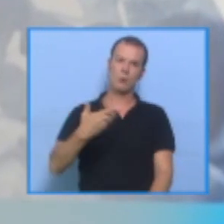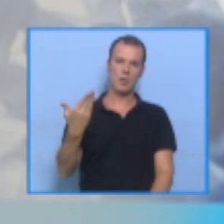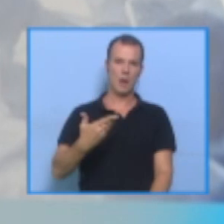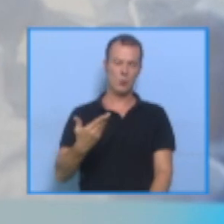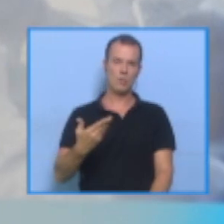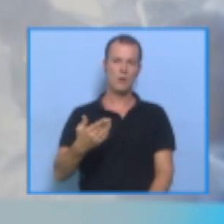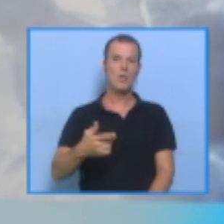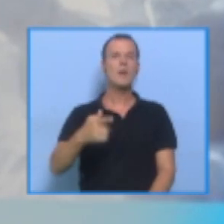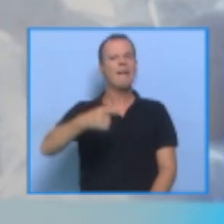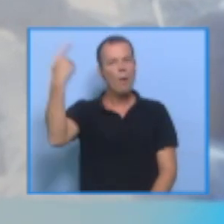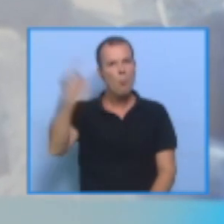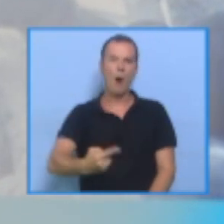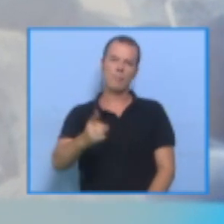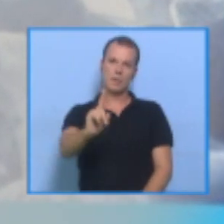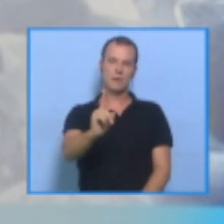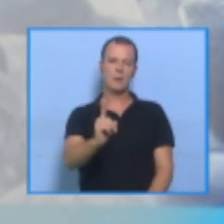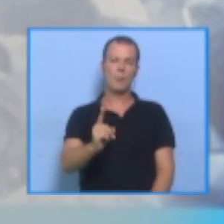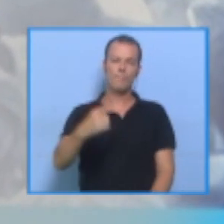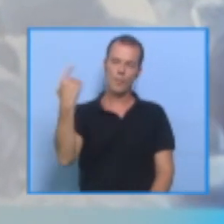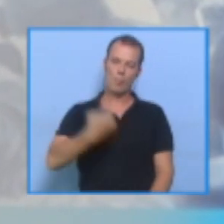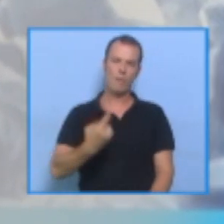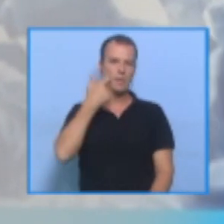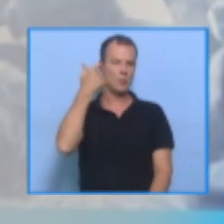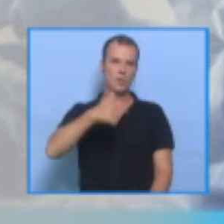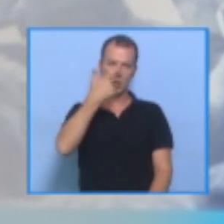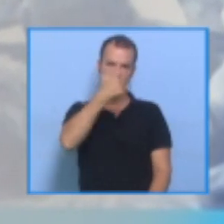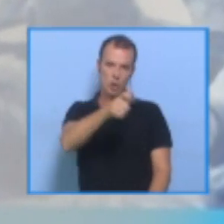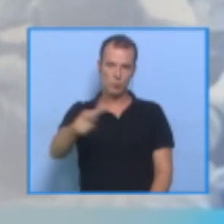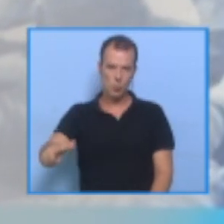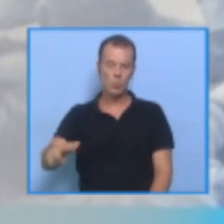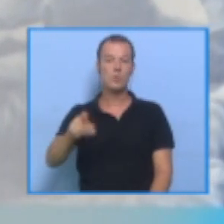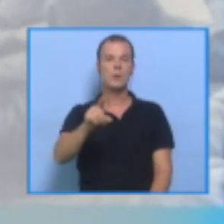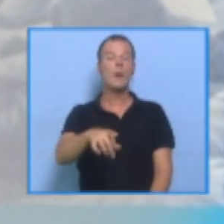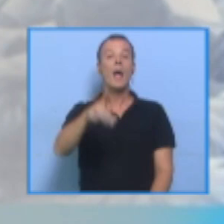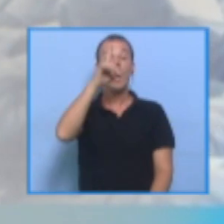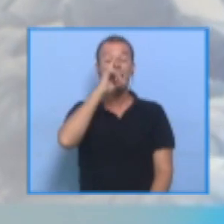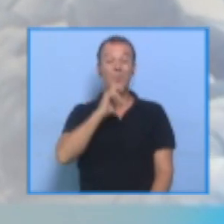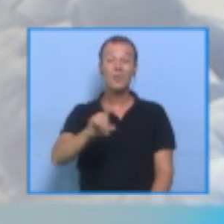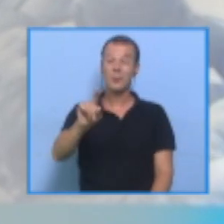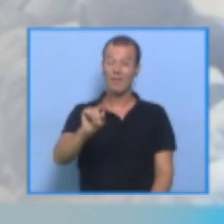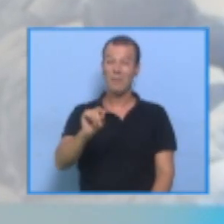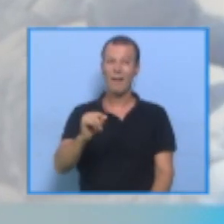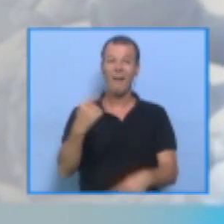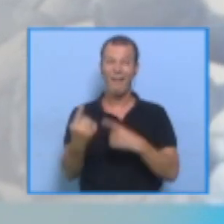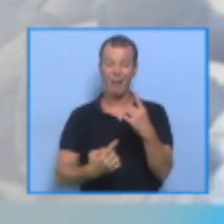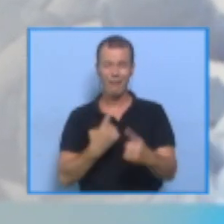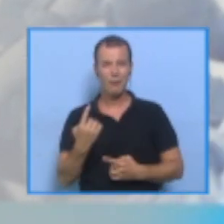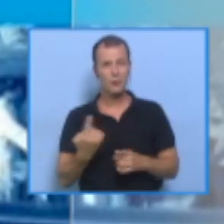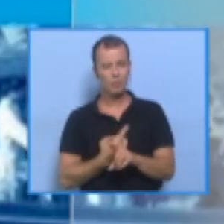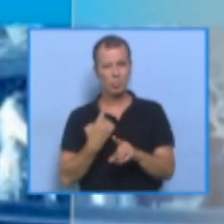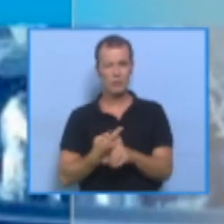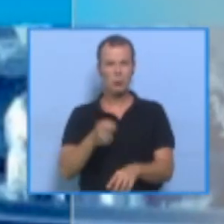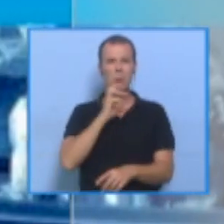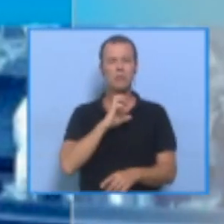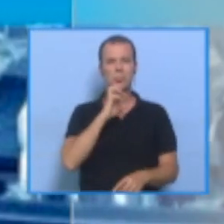sequer um direito, é um dever da humanidade. Lembrou também algumas coisas que os